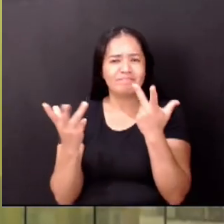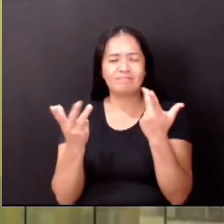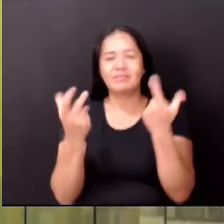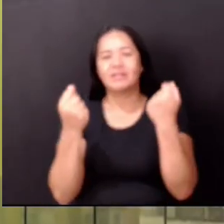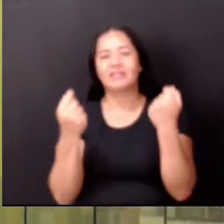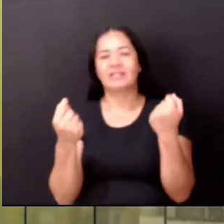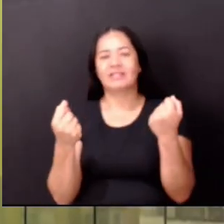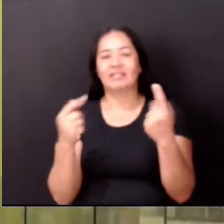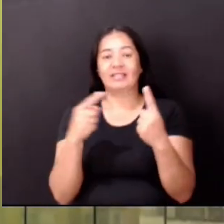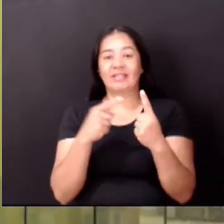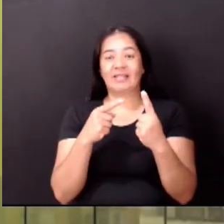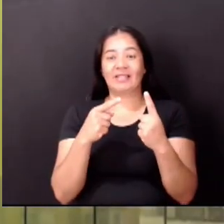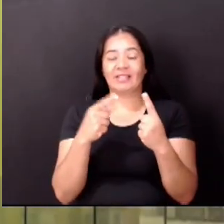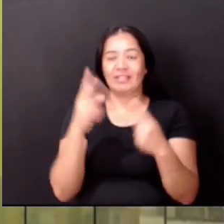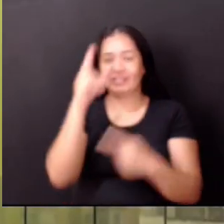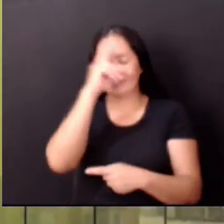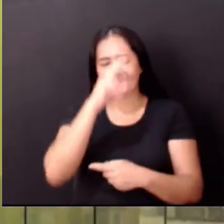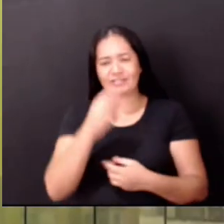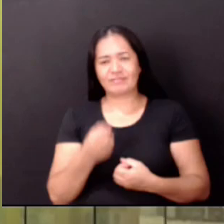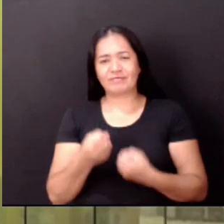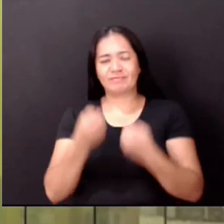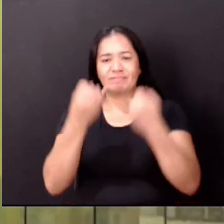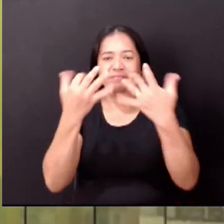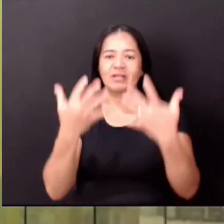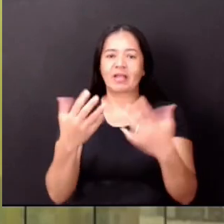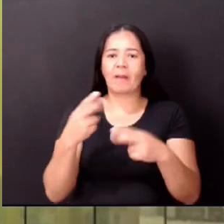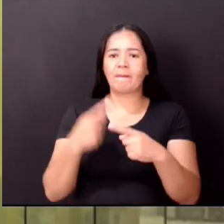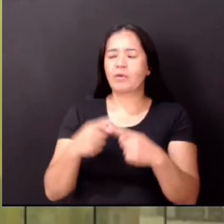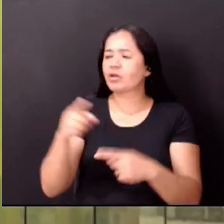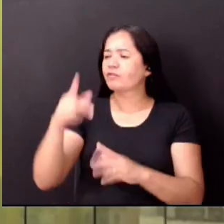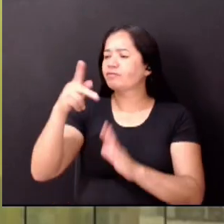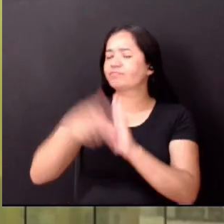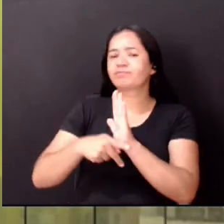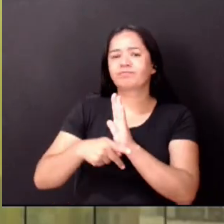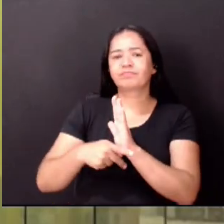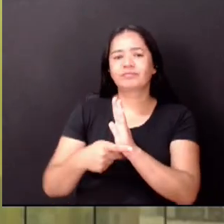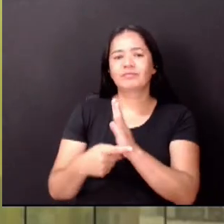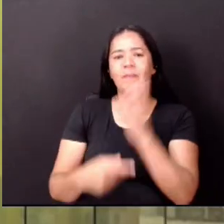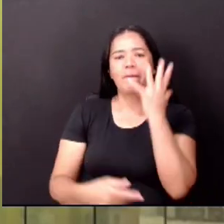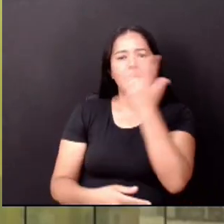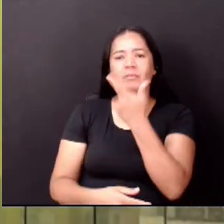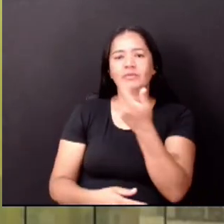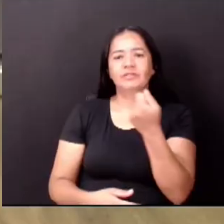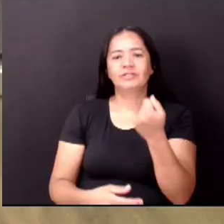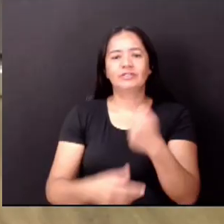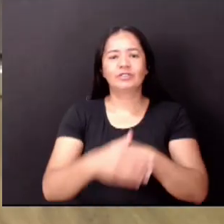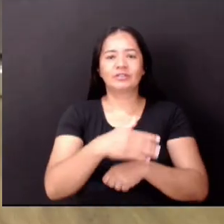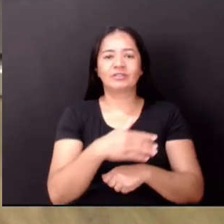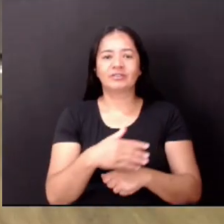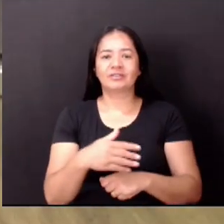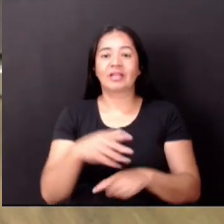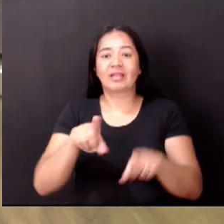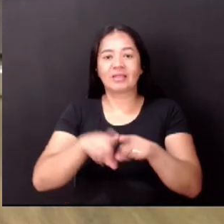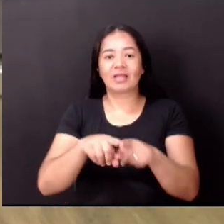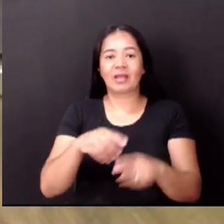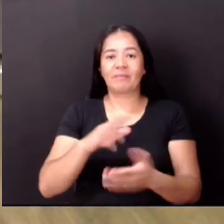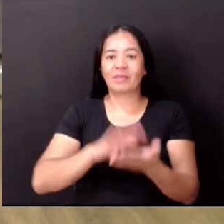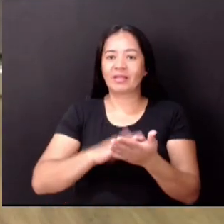história, o que motivou ela a fazer esse projeto tão bonito, com versão em inglês também. Muito obrigada pela sua